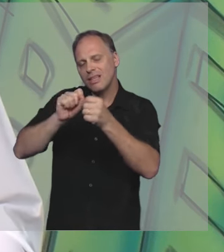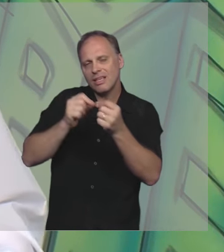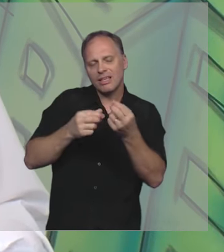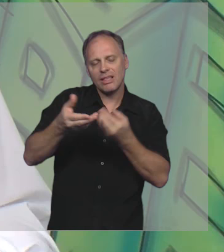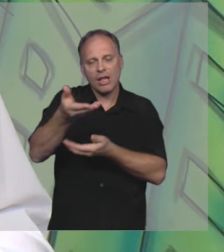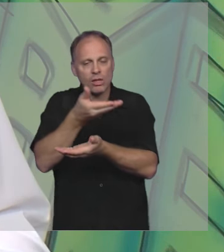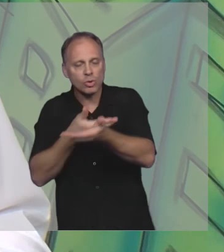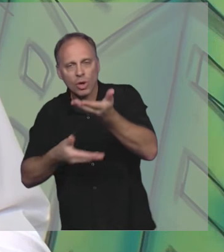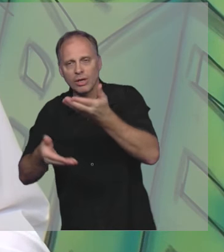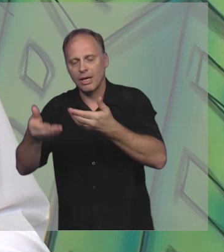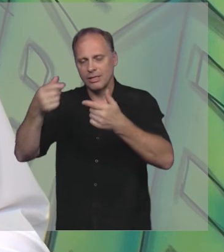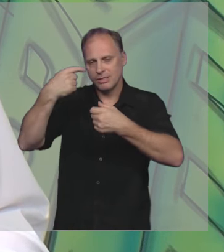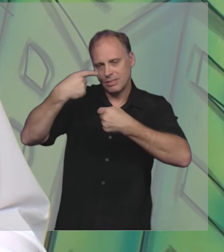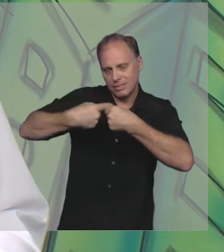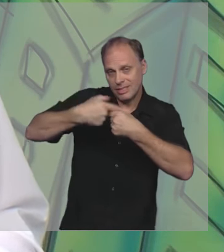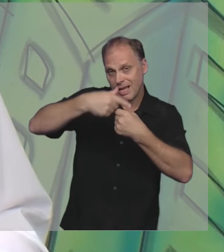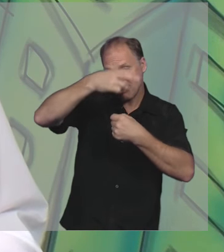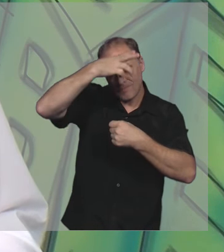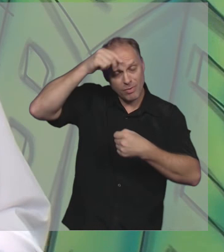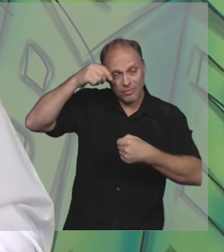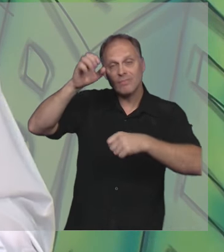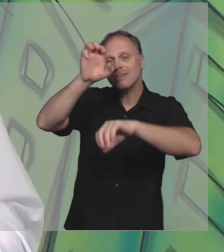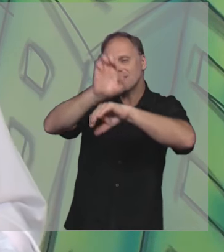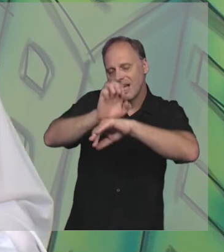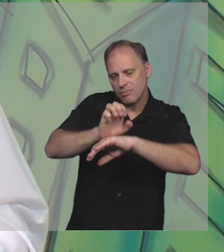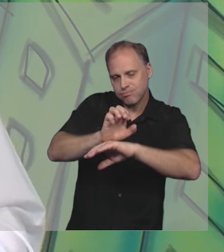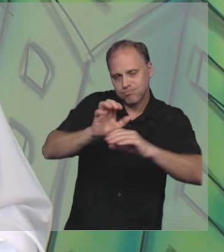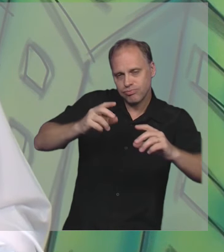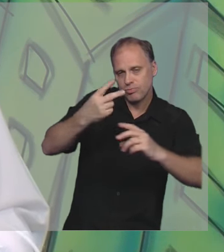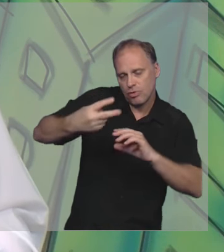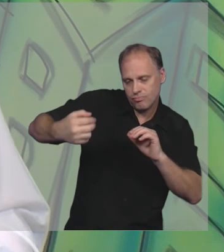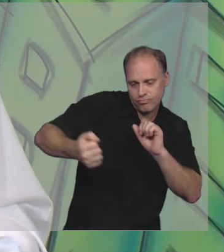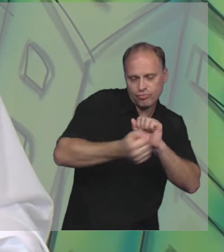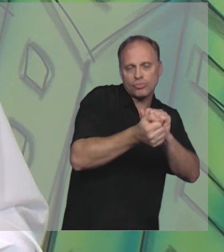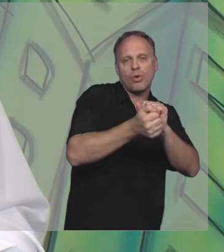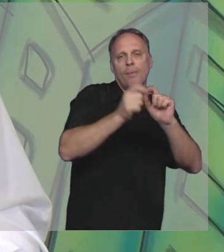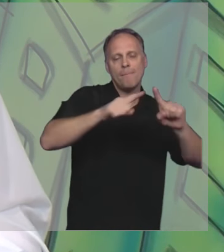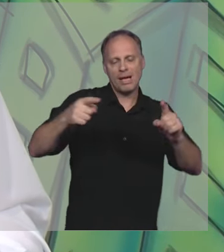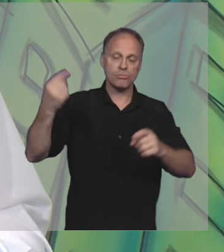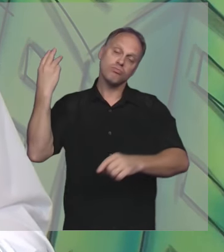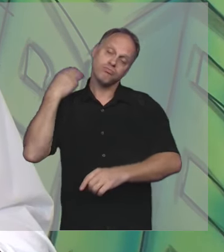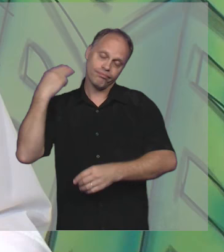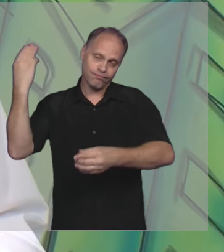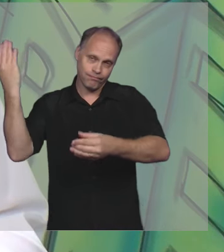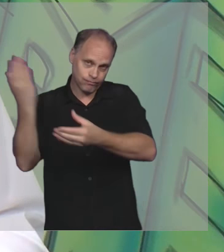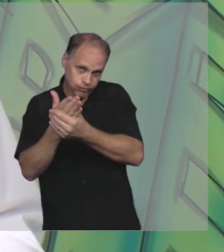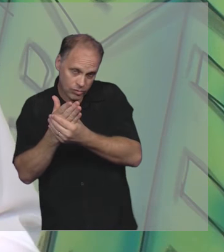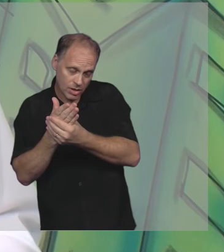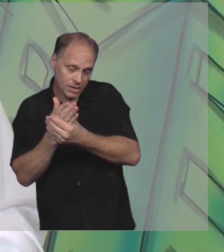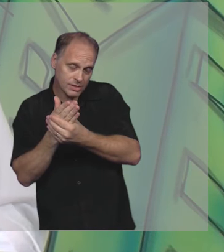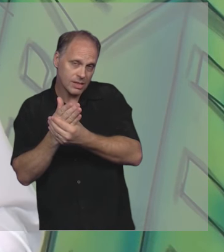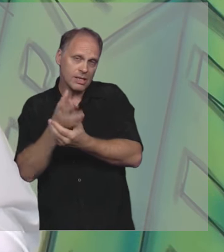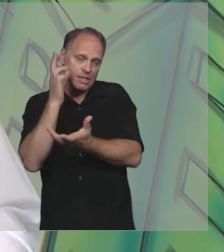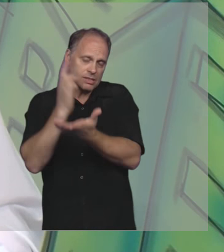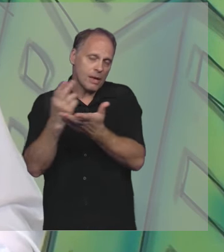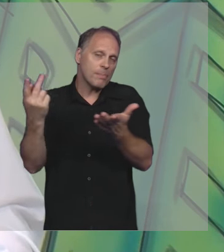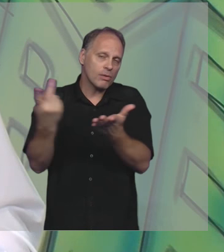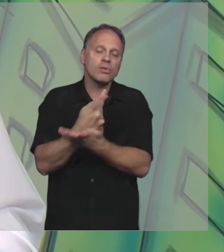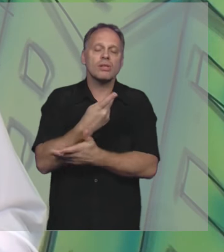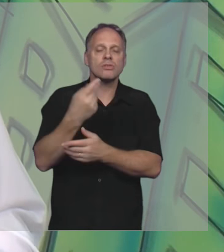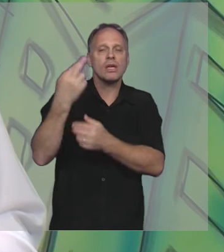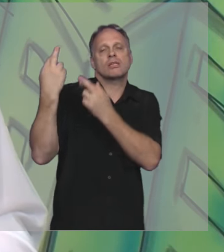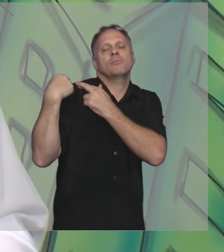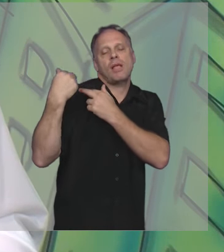entre município e Estado. Isso faz com que divida essa conta, mas a judicialização, uma grande parte da judicialização é